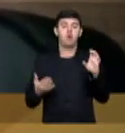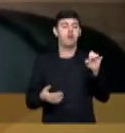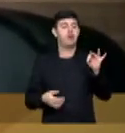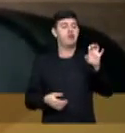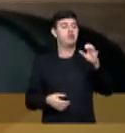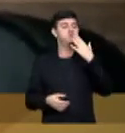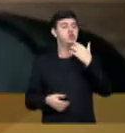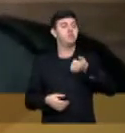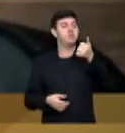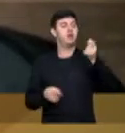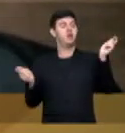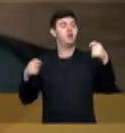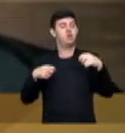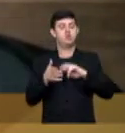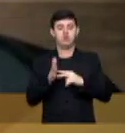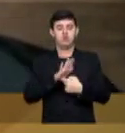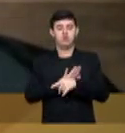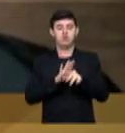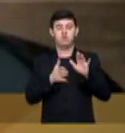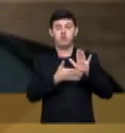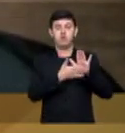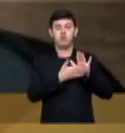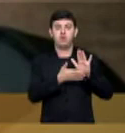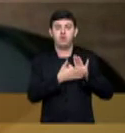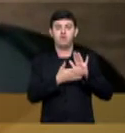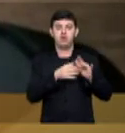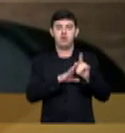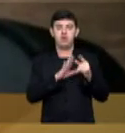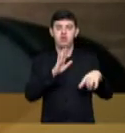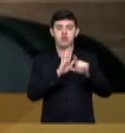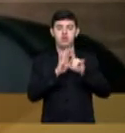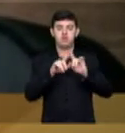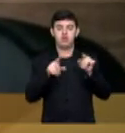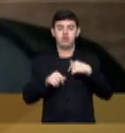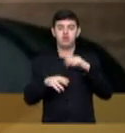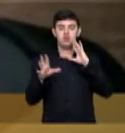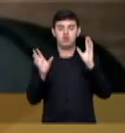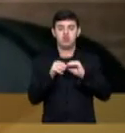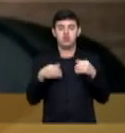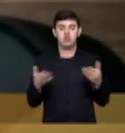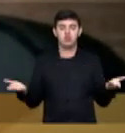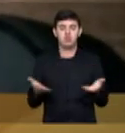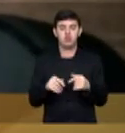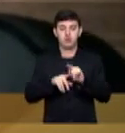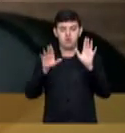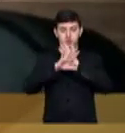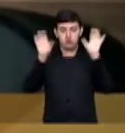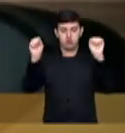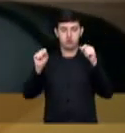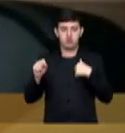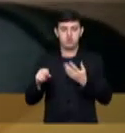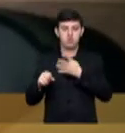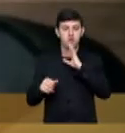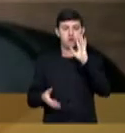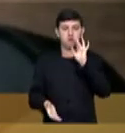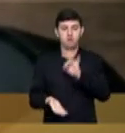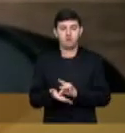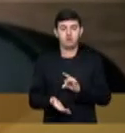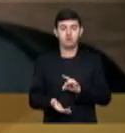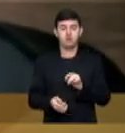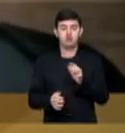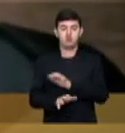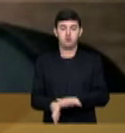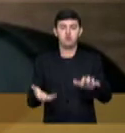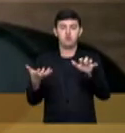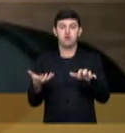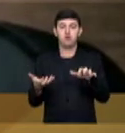com melhores condições de promover a legislação. Entendo, devo o tribunal reconhecer que o